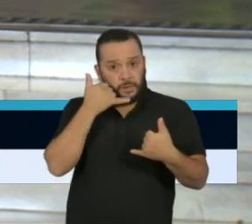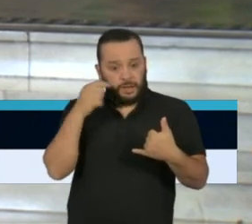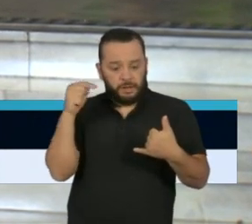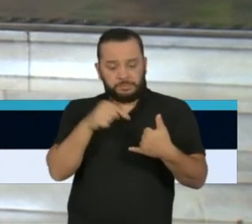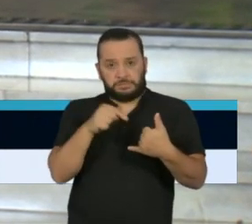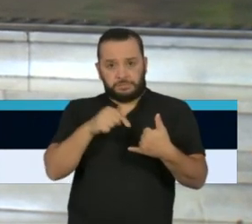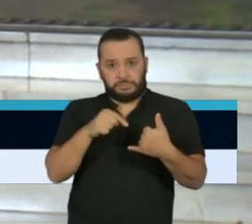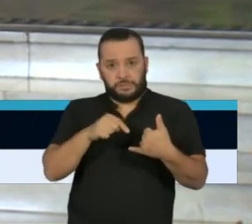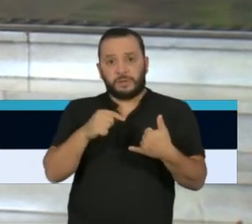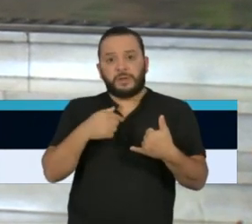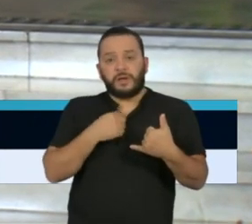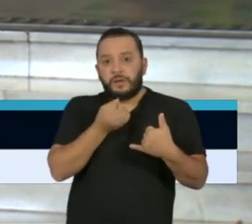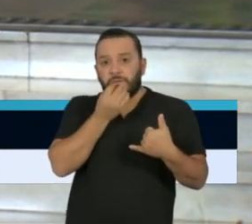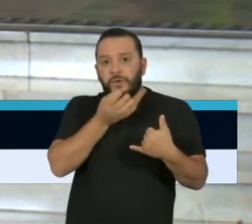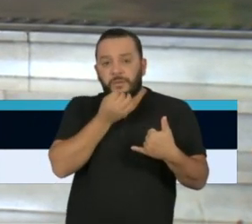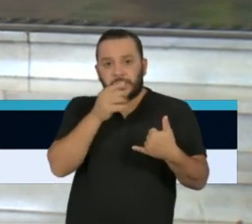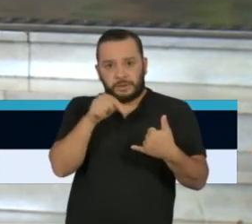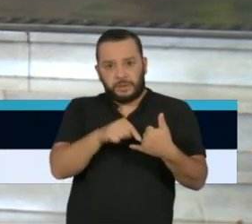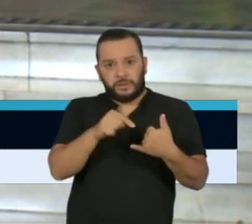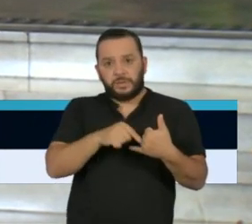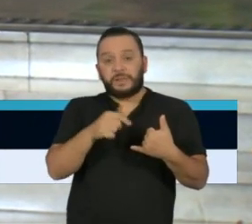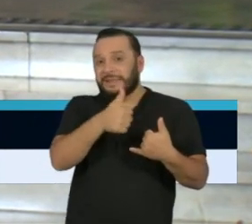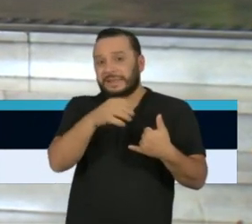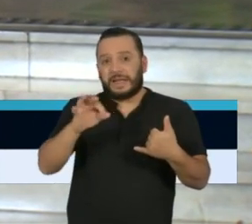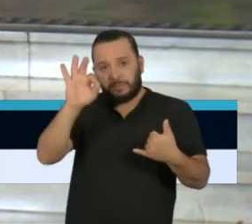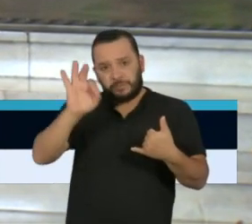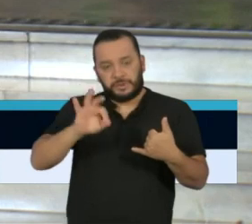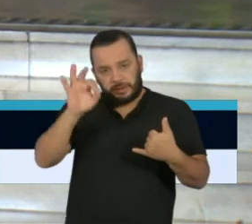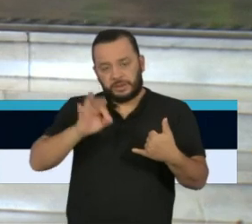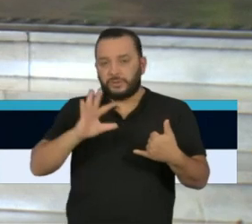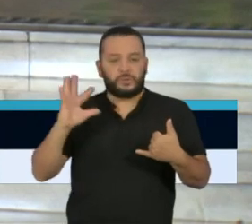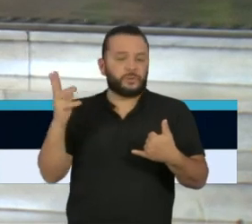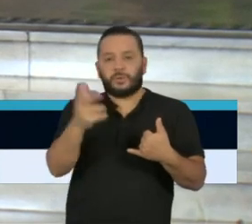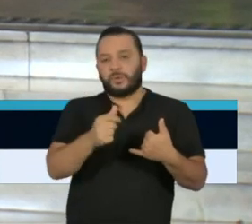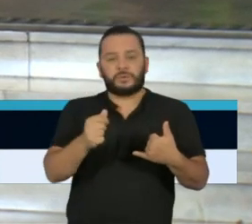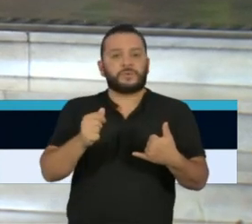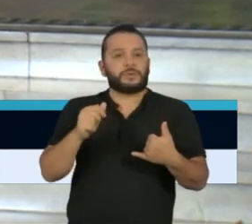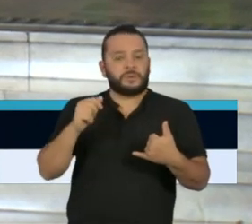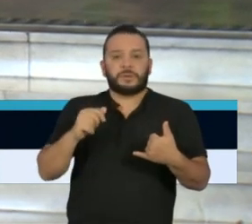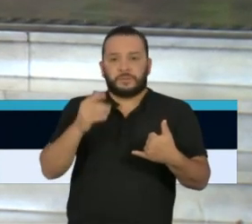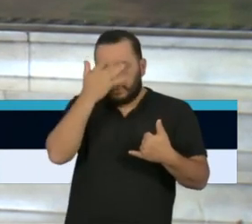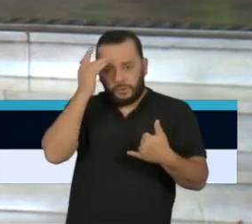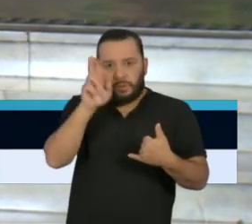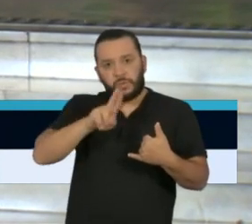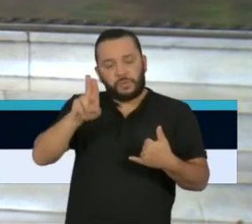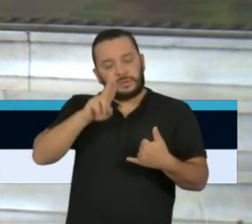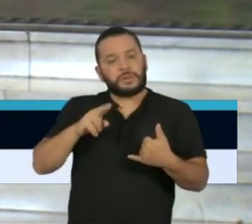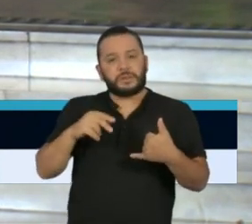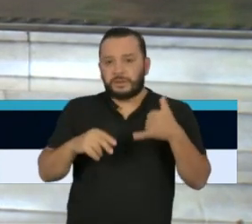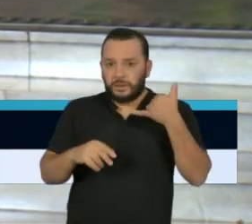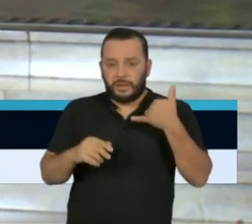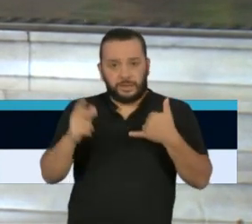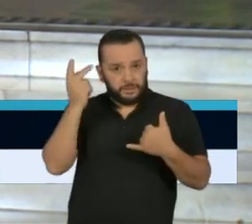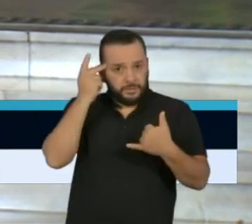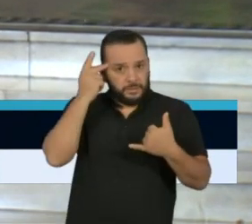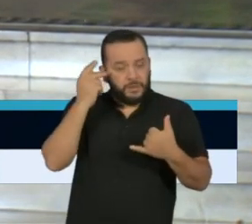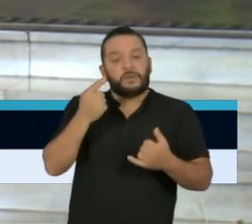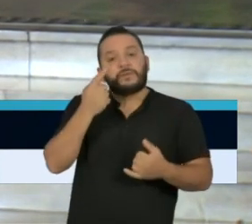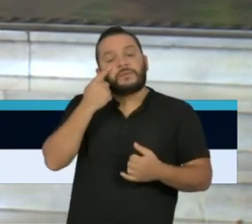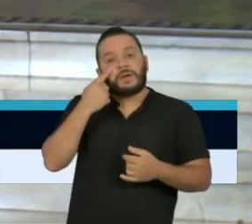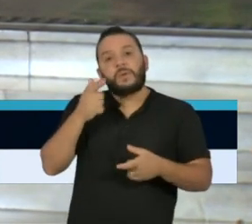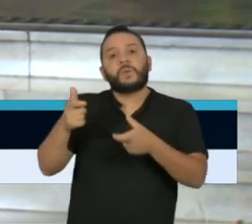portanto 100% de todos os usuários de telefonia celular em São Paulo, nós poderemos identificar os